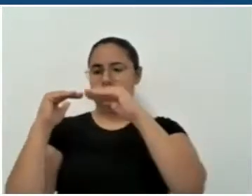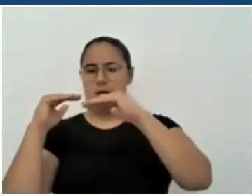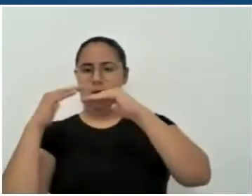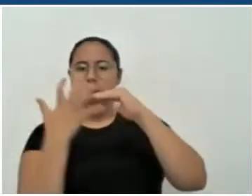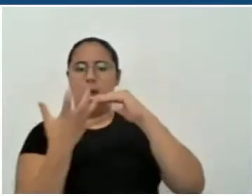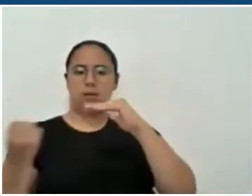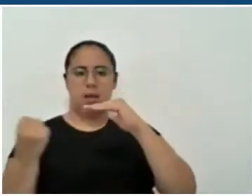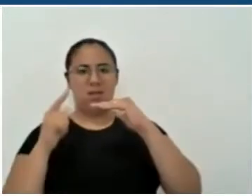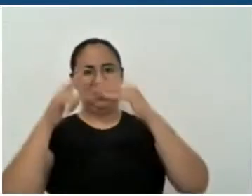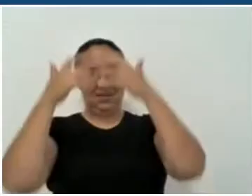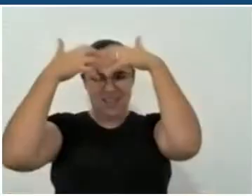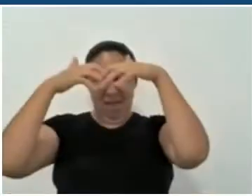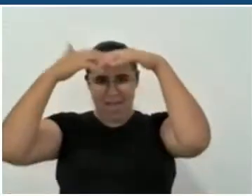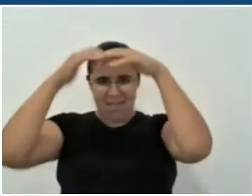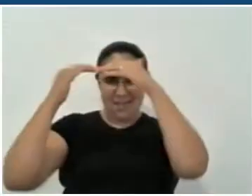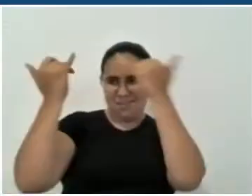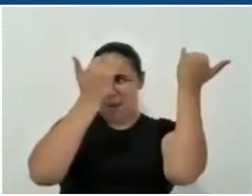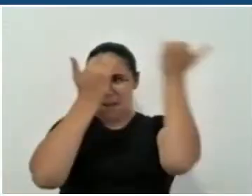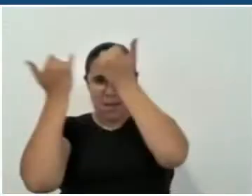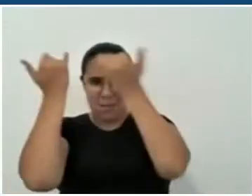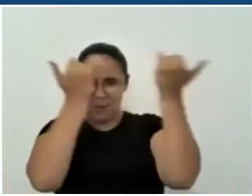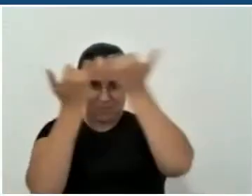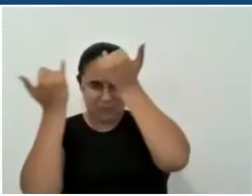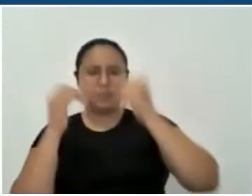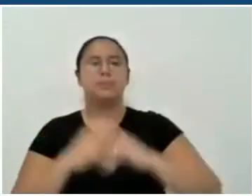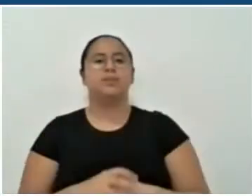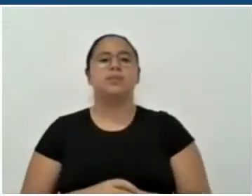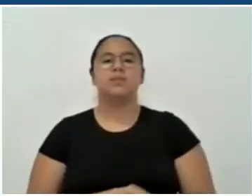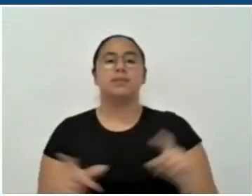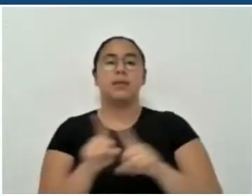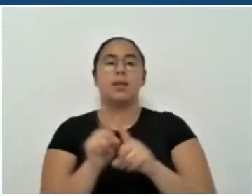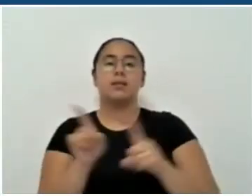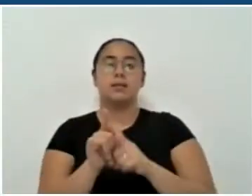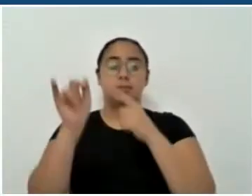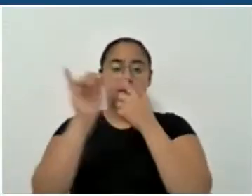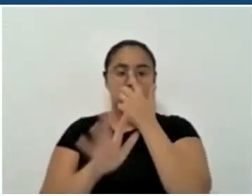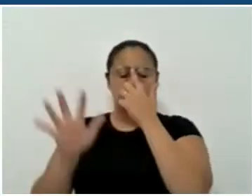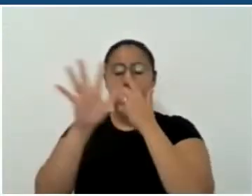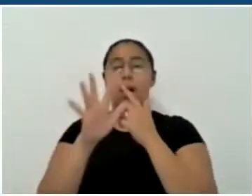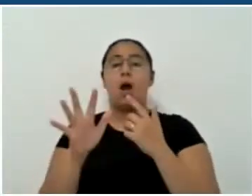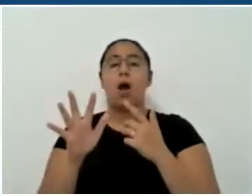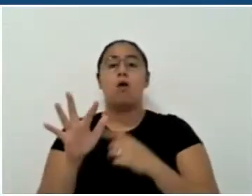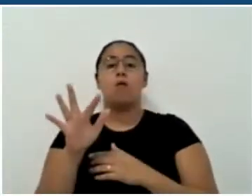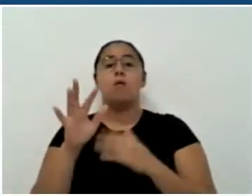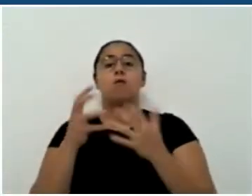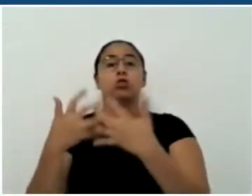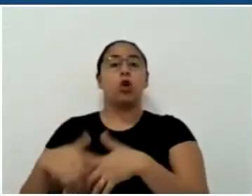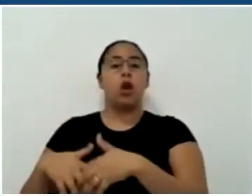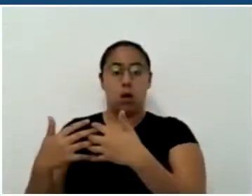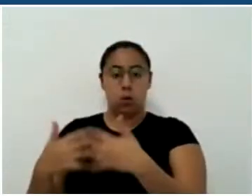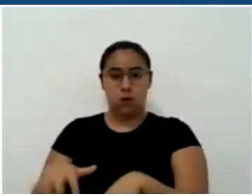diminuído. E aí tem a imagem funcional. Eu falei da estrutural. A funcional é quando eu peço para o